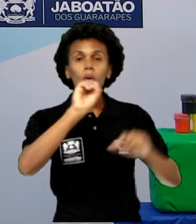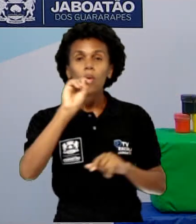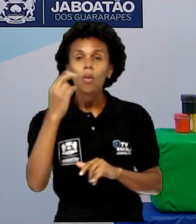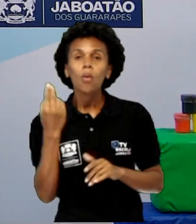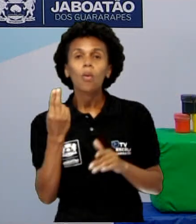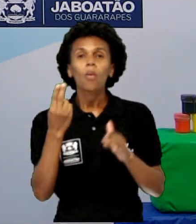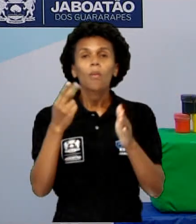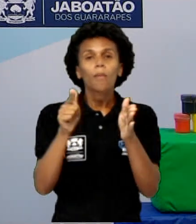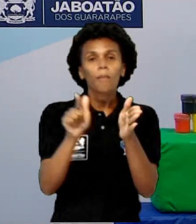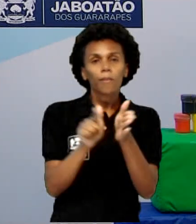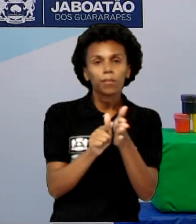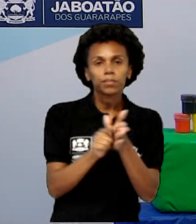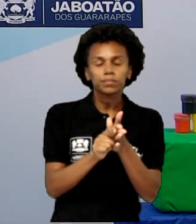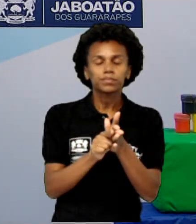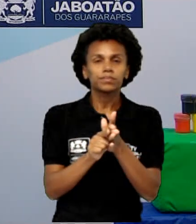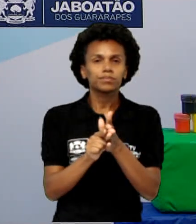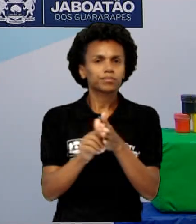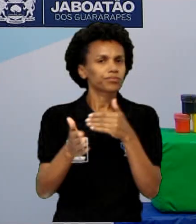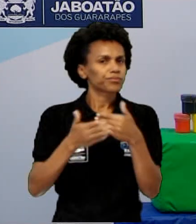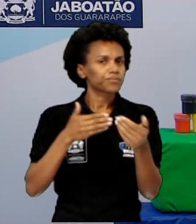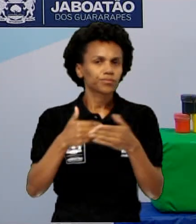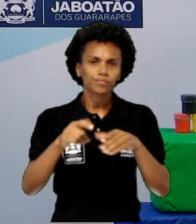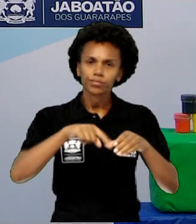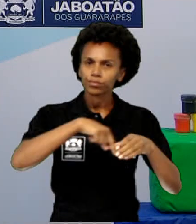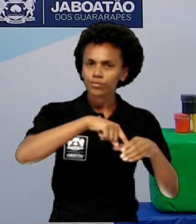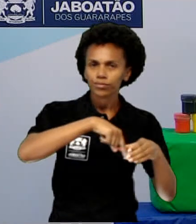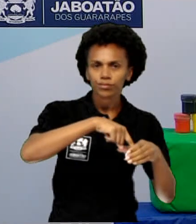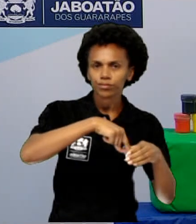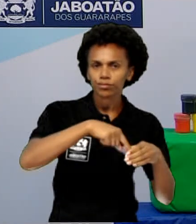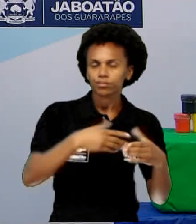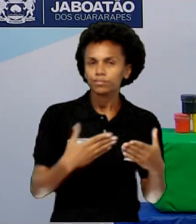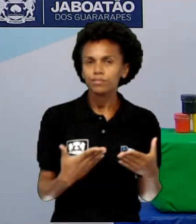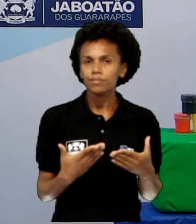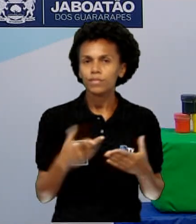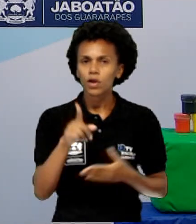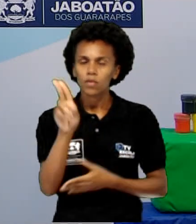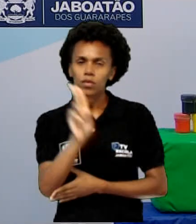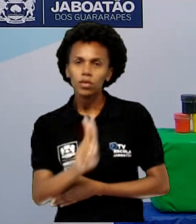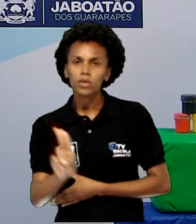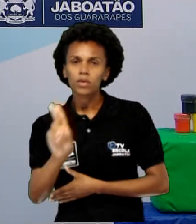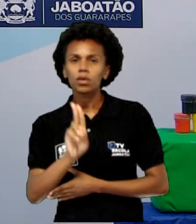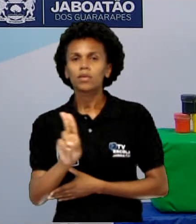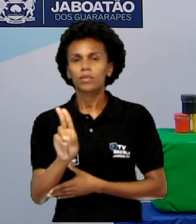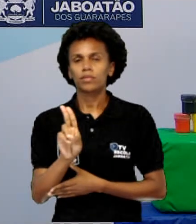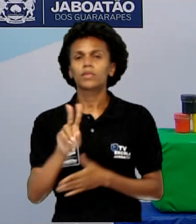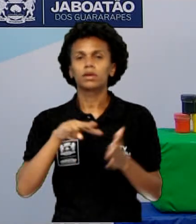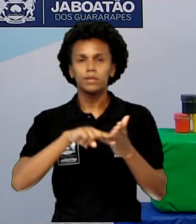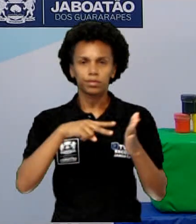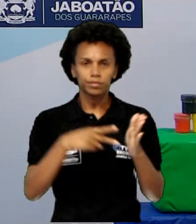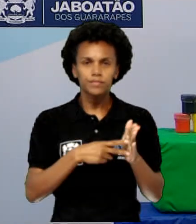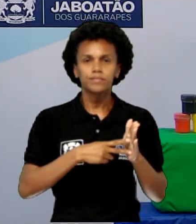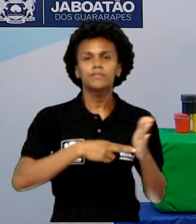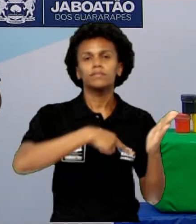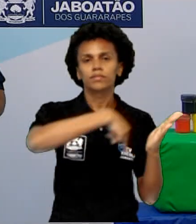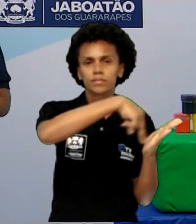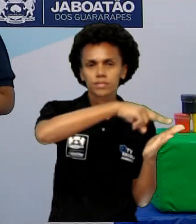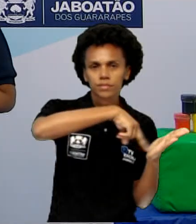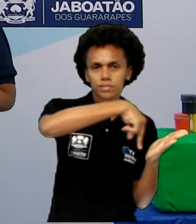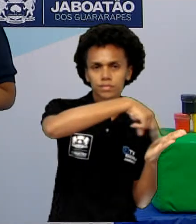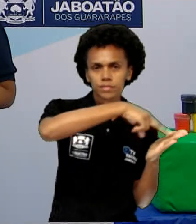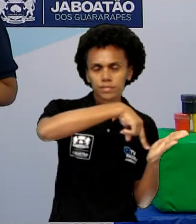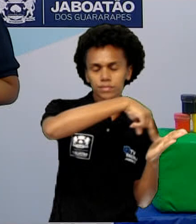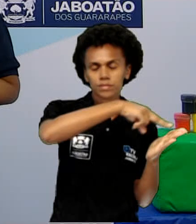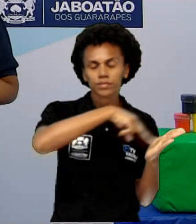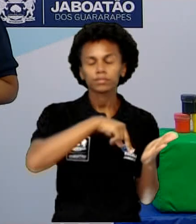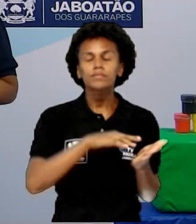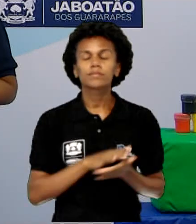que você use para conseguir a cor e colorir alguma coisa é tido como pintura, ok? Então nós vemos aqui duas pinturas